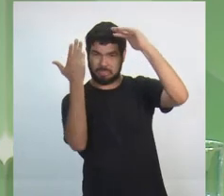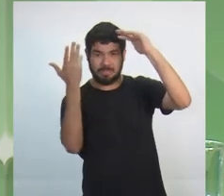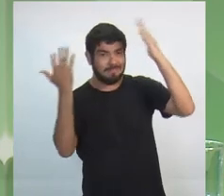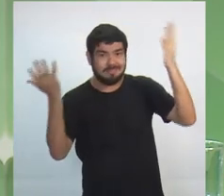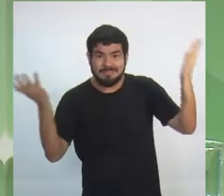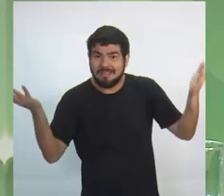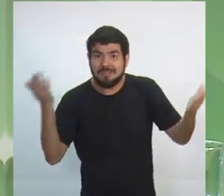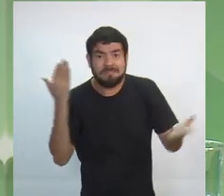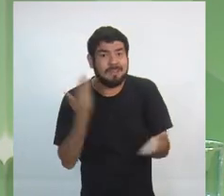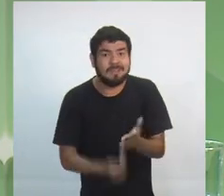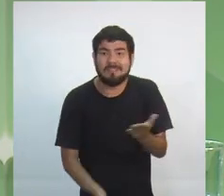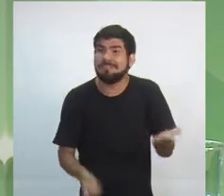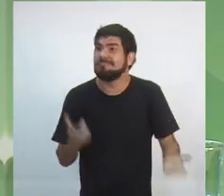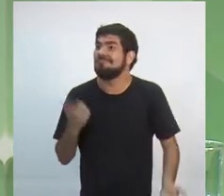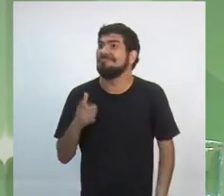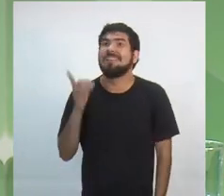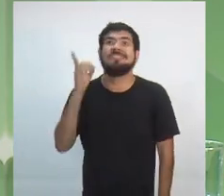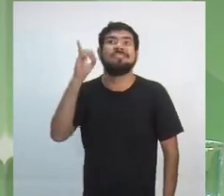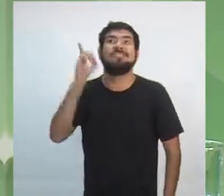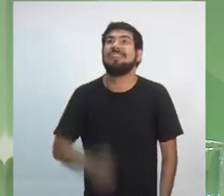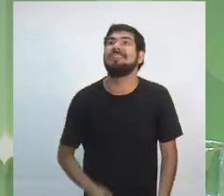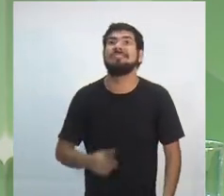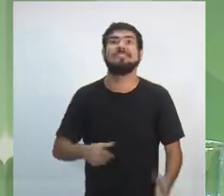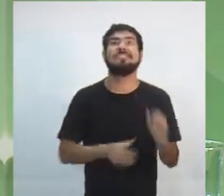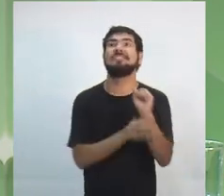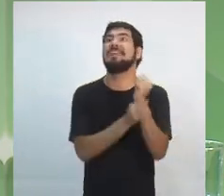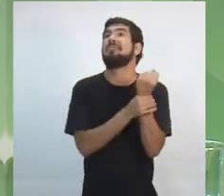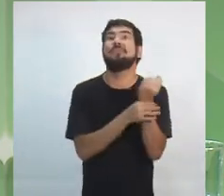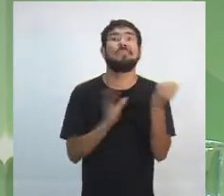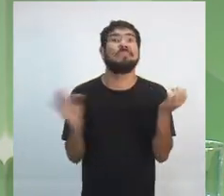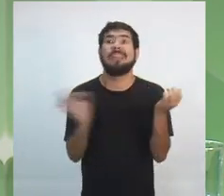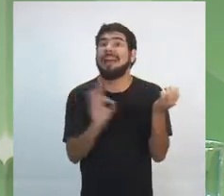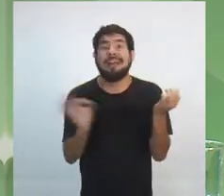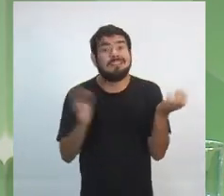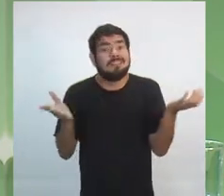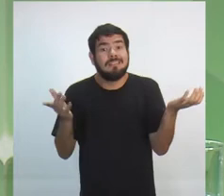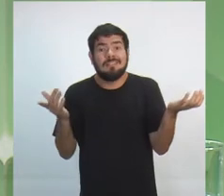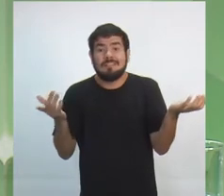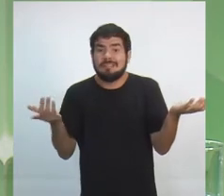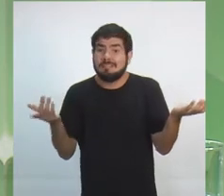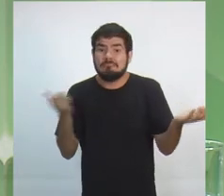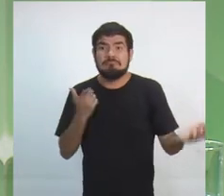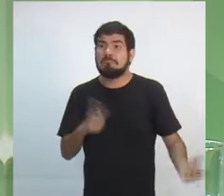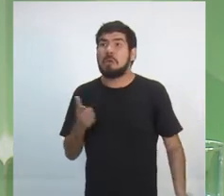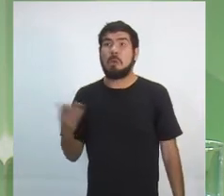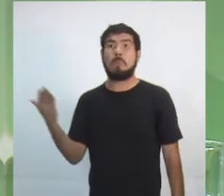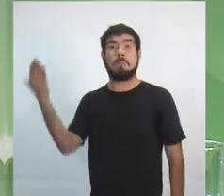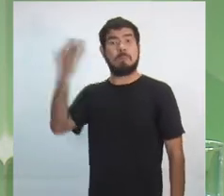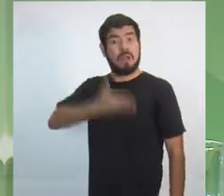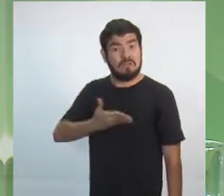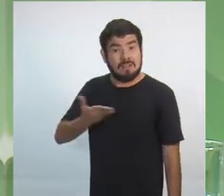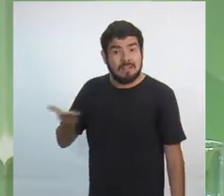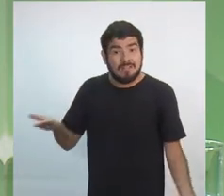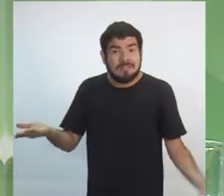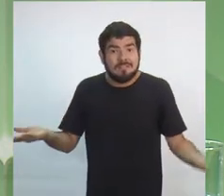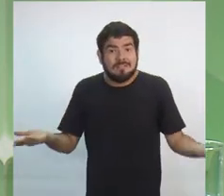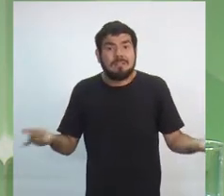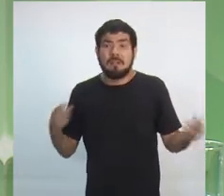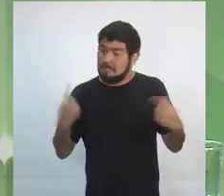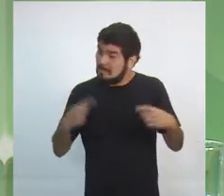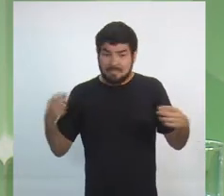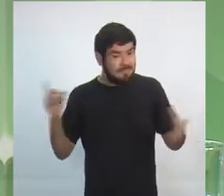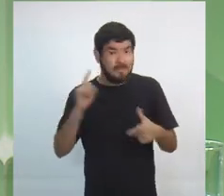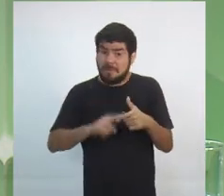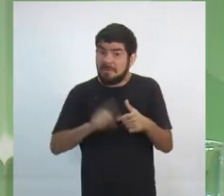dele, ele não tem direito a esse seguro, porque ele não tem esse benefício, ele não tem como provar, ele não tem o ZAC. E a gente precisa resolver isso. Nós